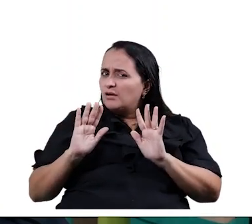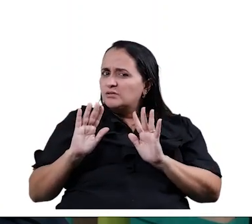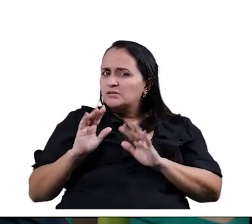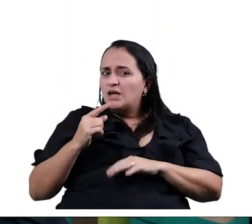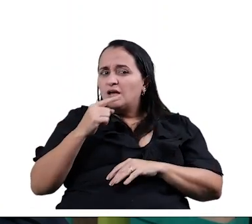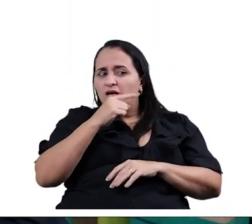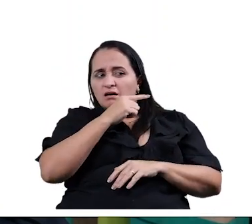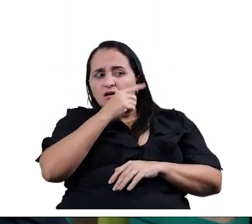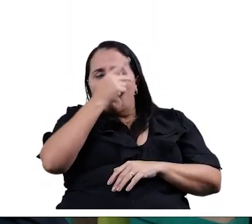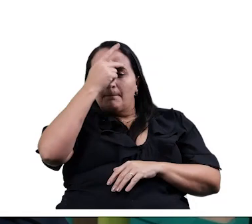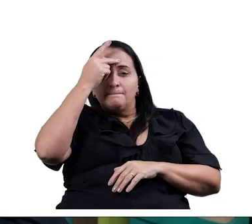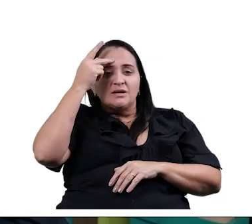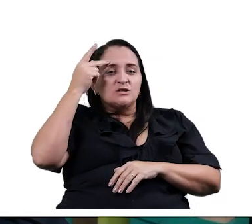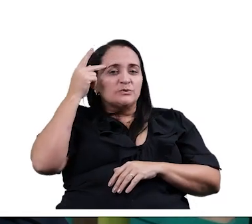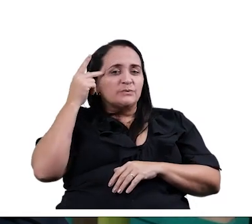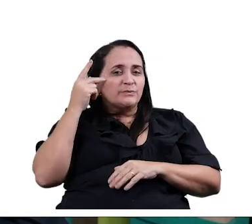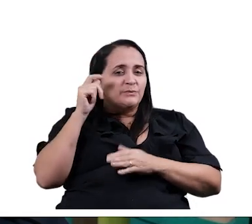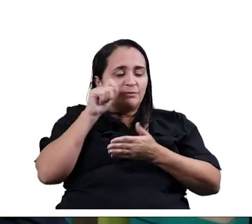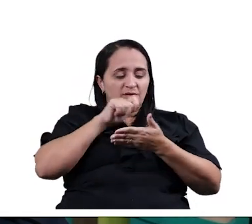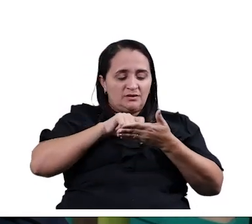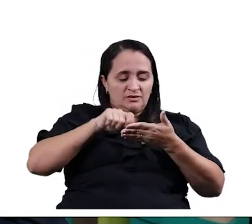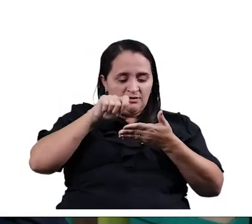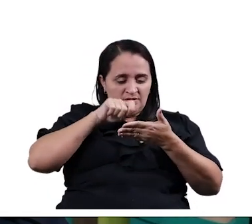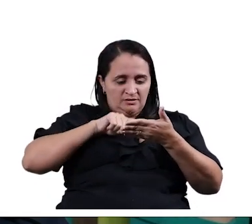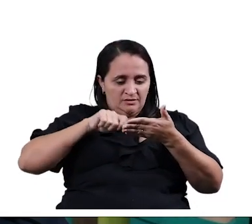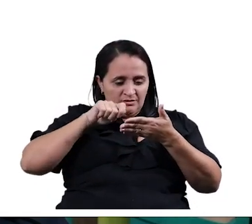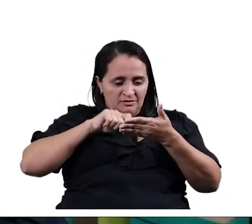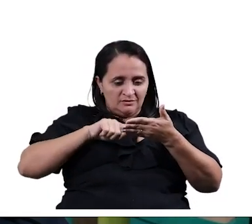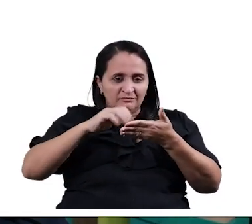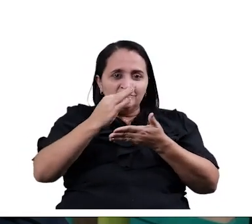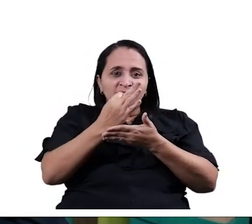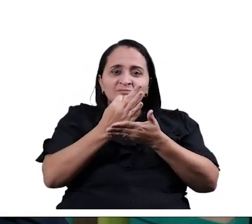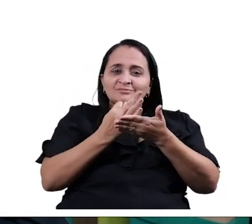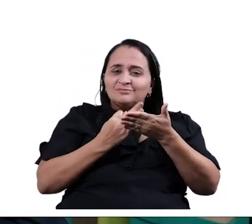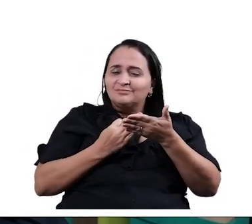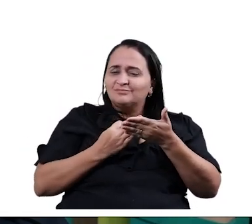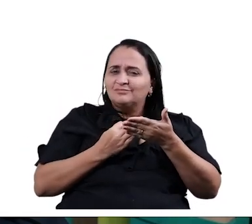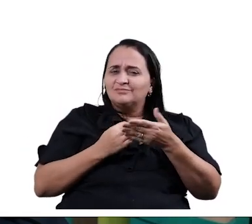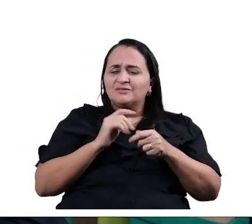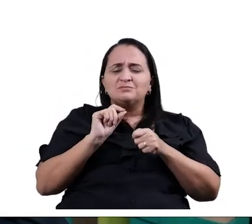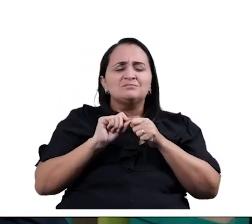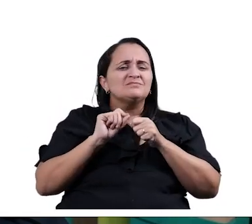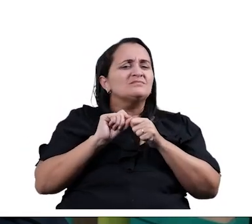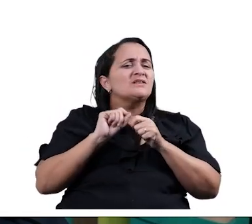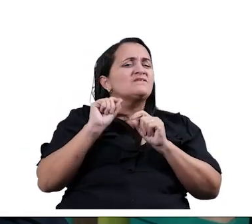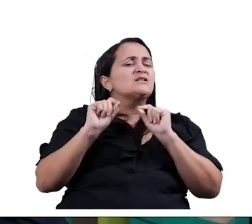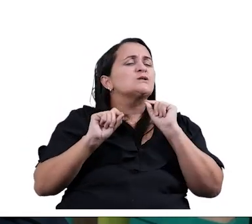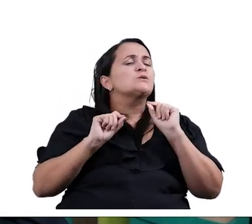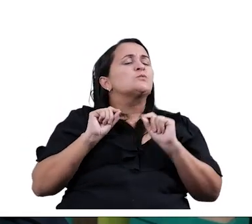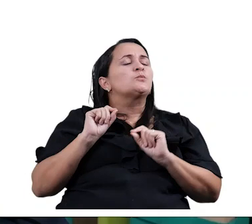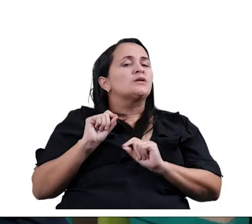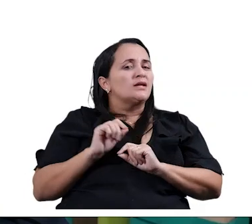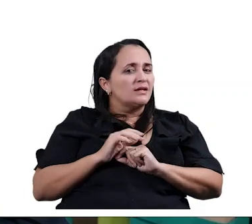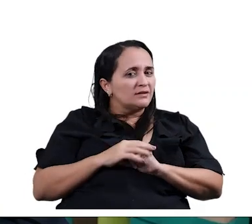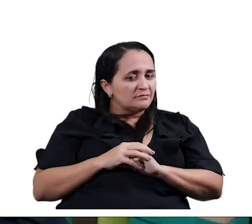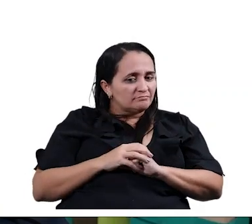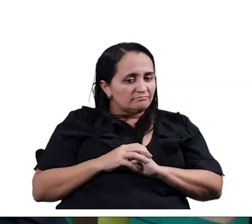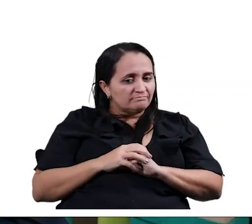o autor do texto, quando escreveu o texto, ele escreveu para quê?